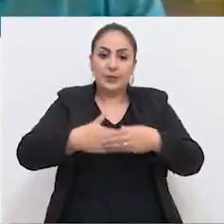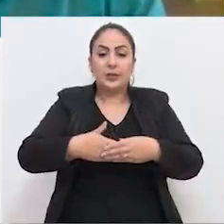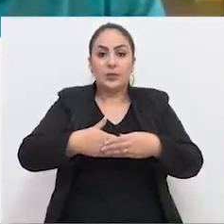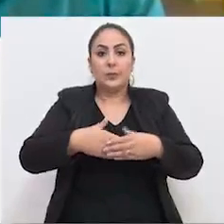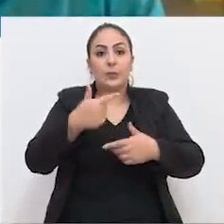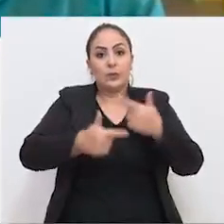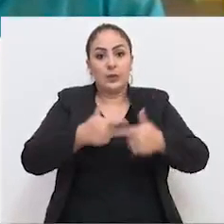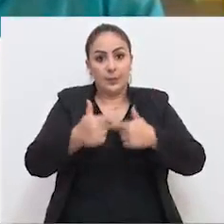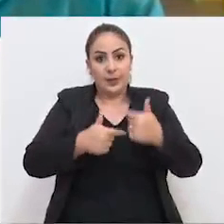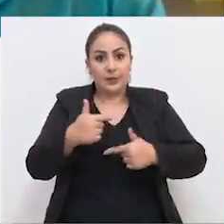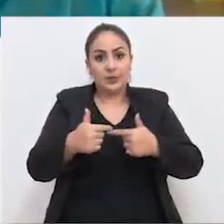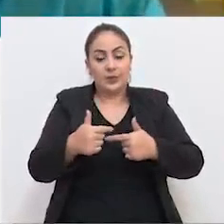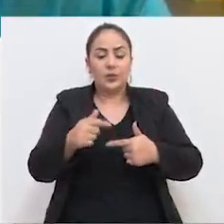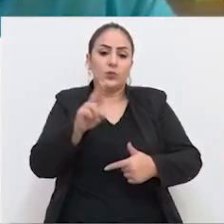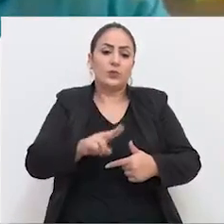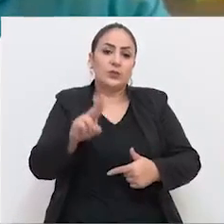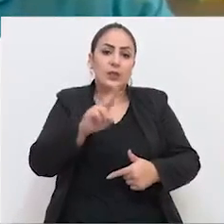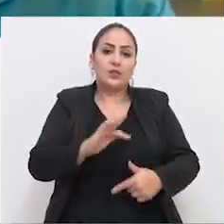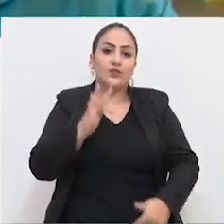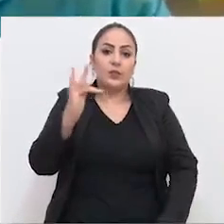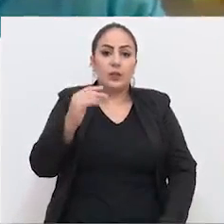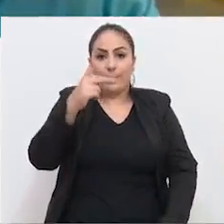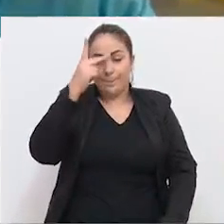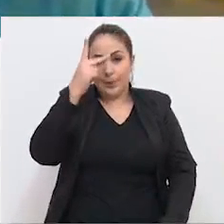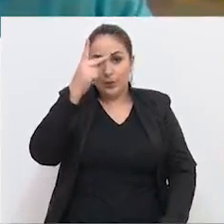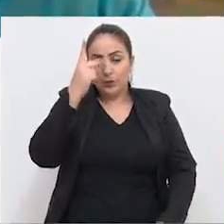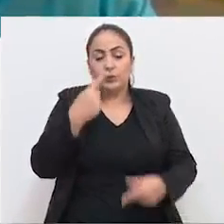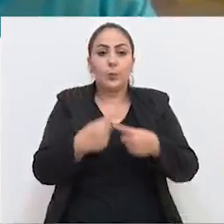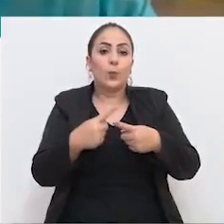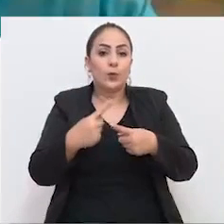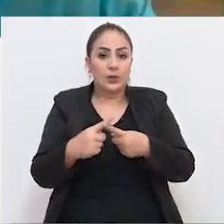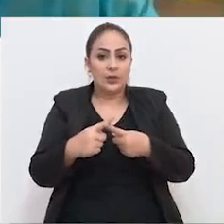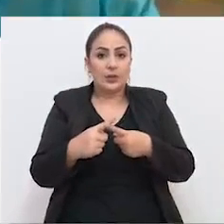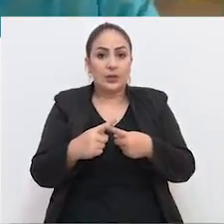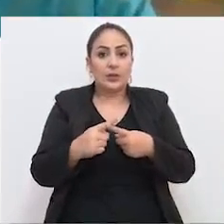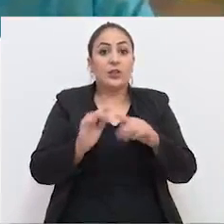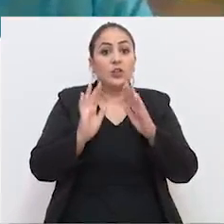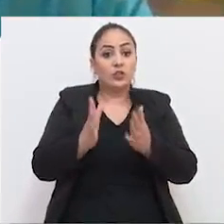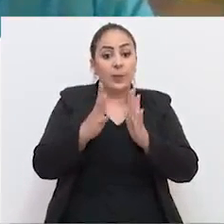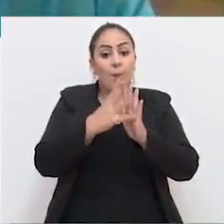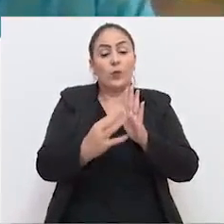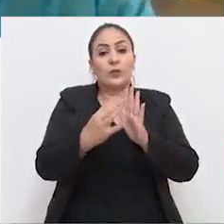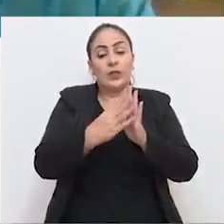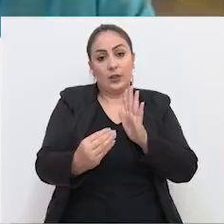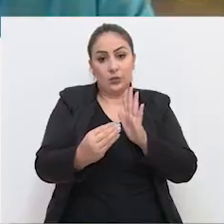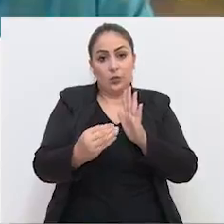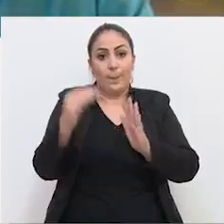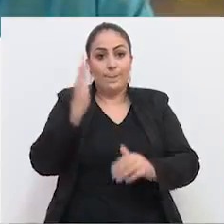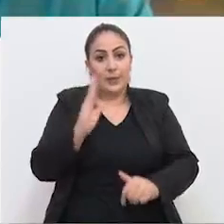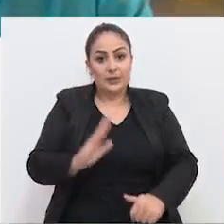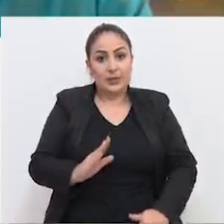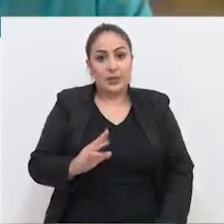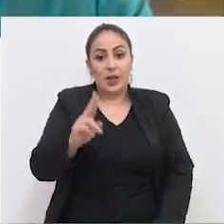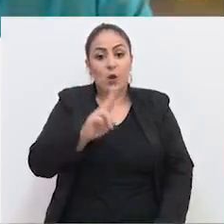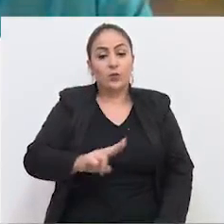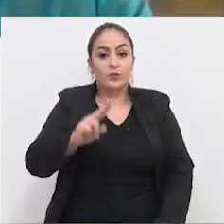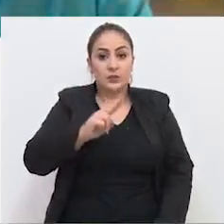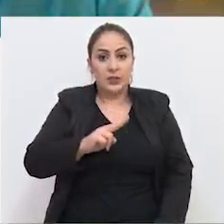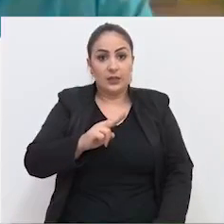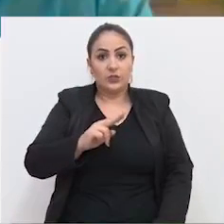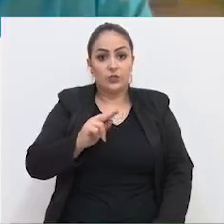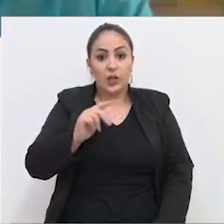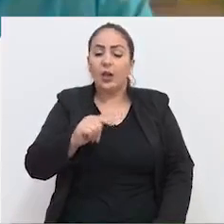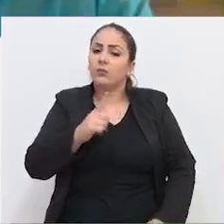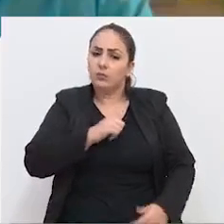pelo trabalho da Universidade Federal de Pelotas, até porque esse trabalho já é modelo para o Brasil e a Universidade Federal coordena